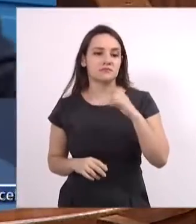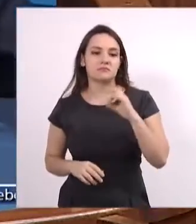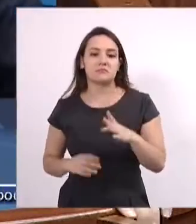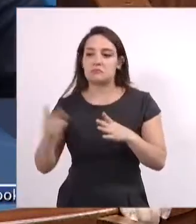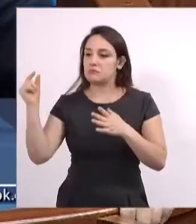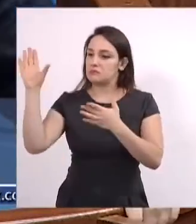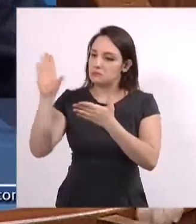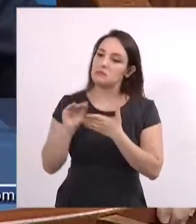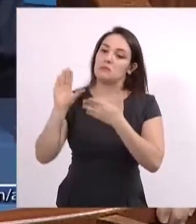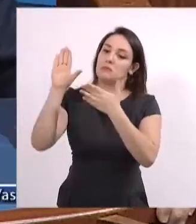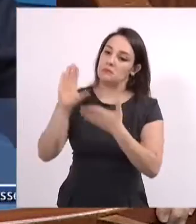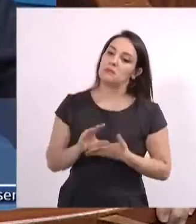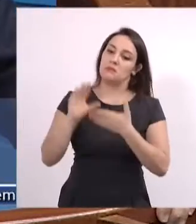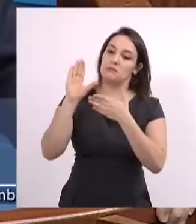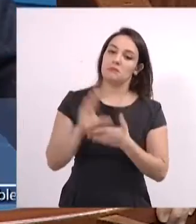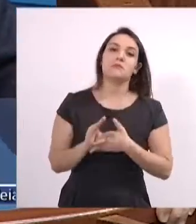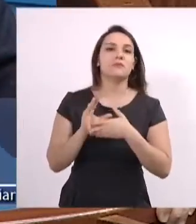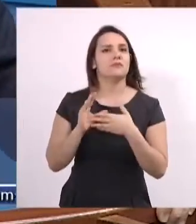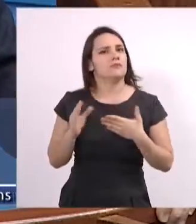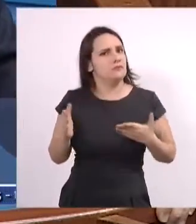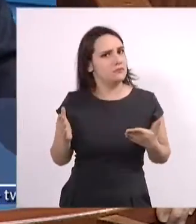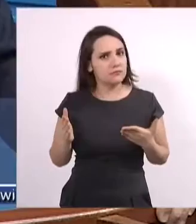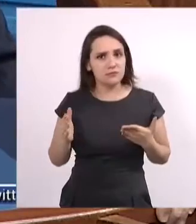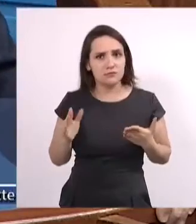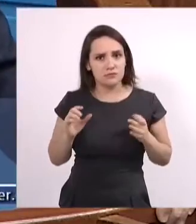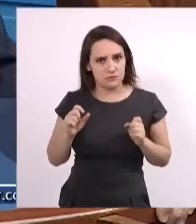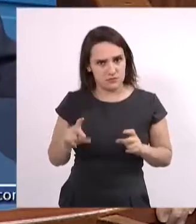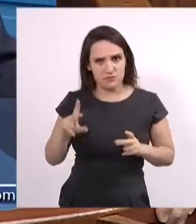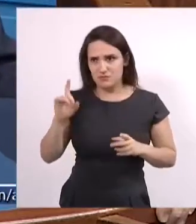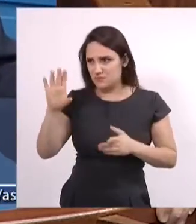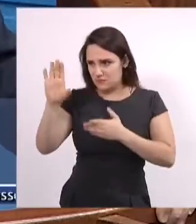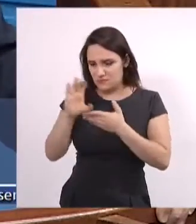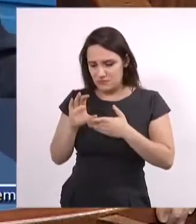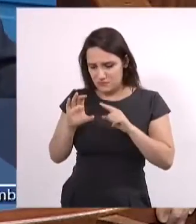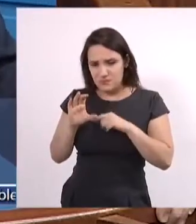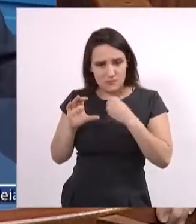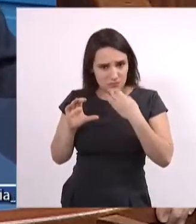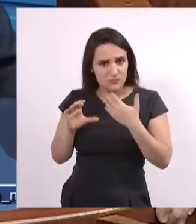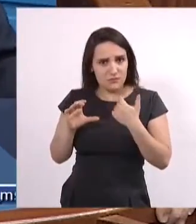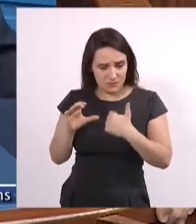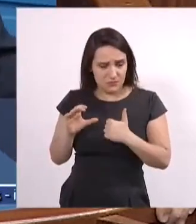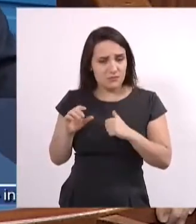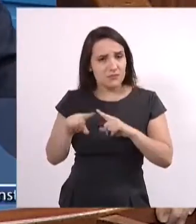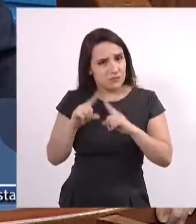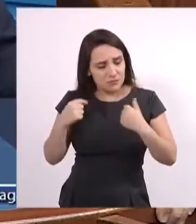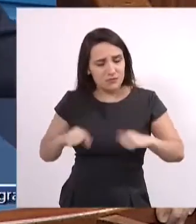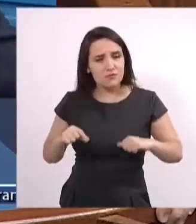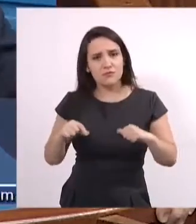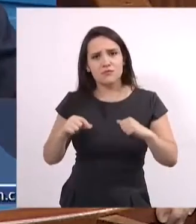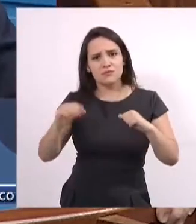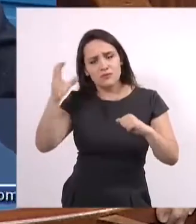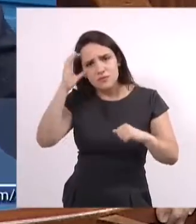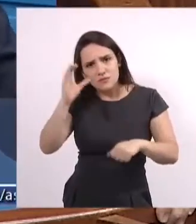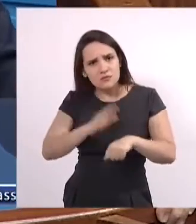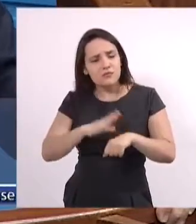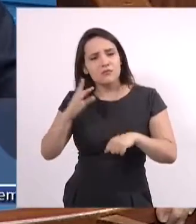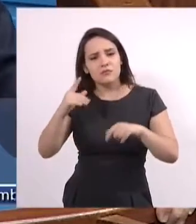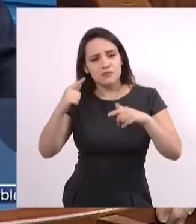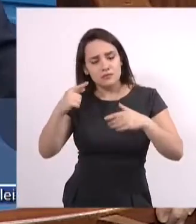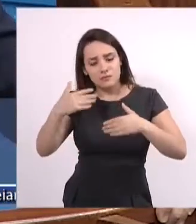mais... Os recursos, será que são insuficientes ou nós precisamos melhorar